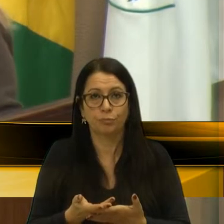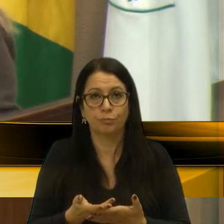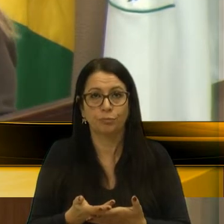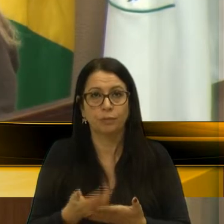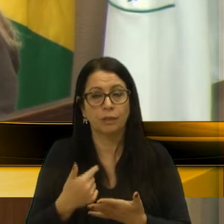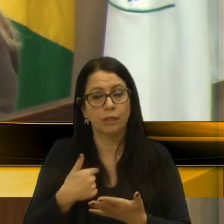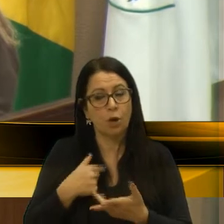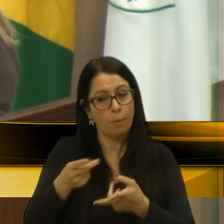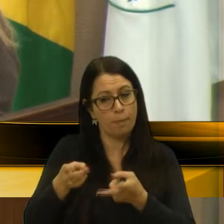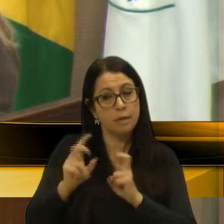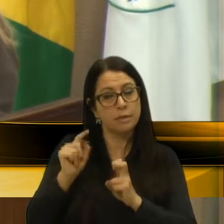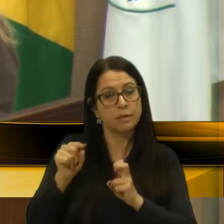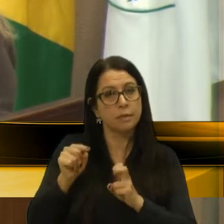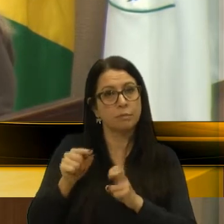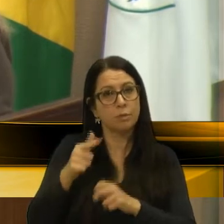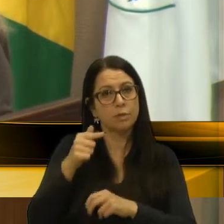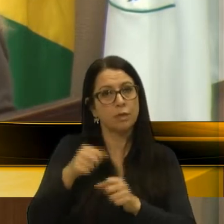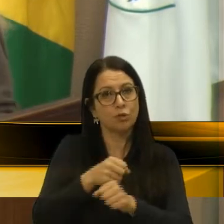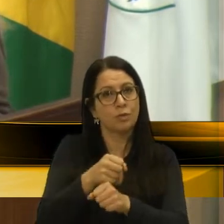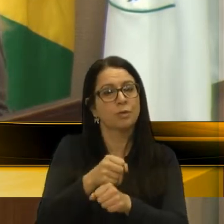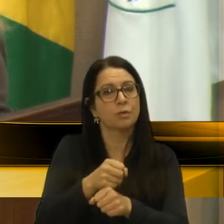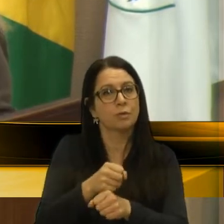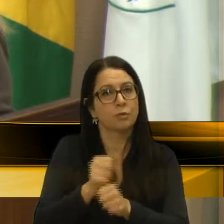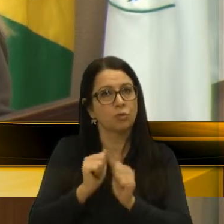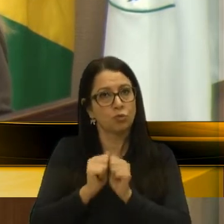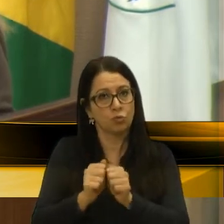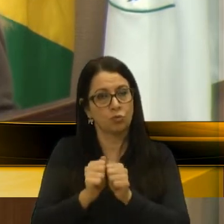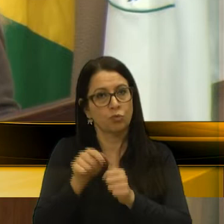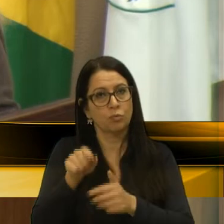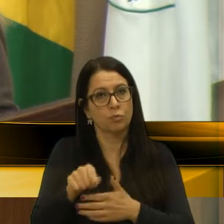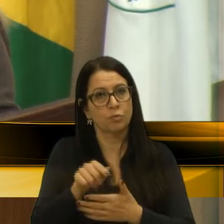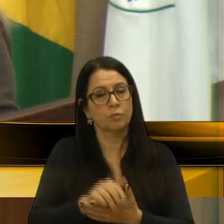Eu percebo, nesses 7 anos que eu estou à frente